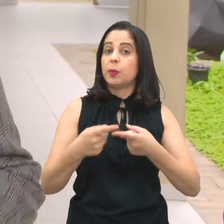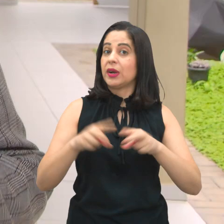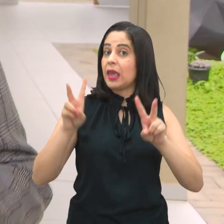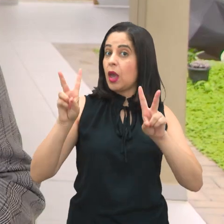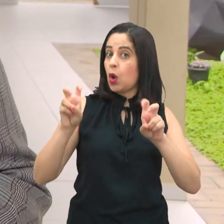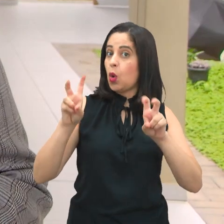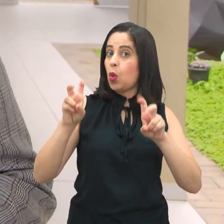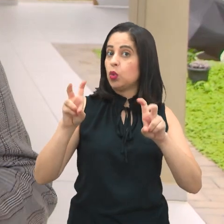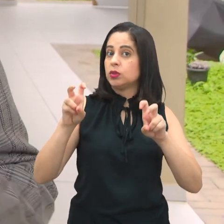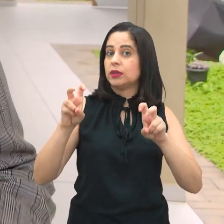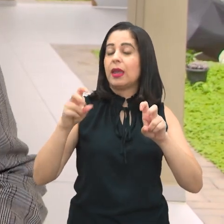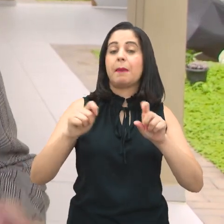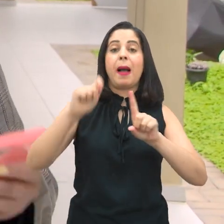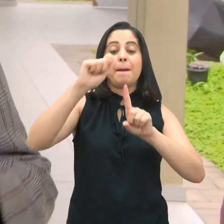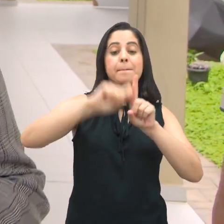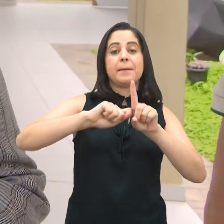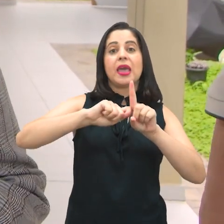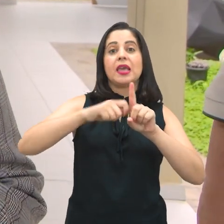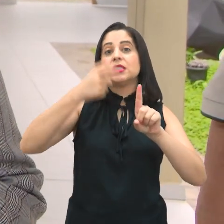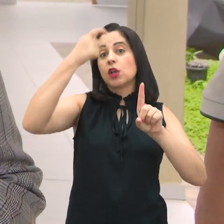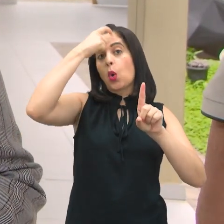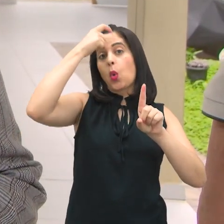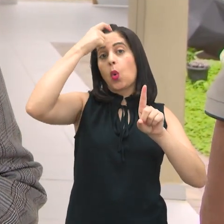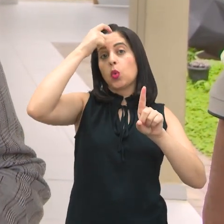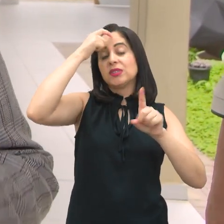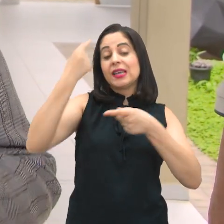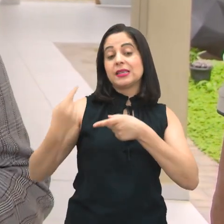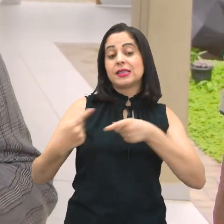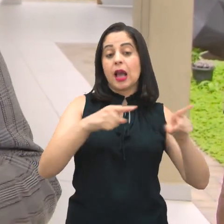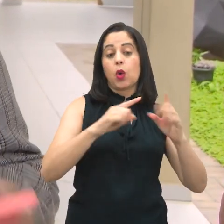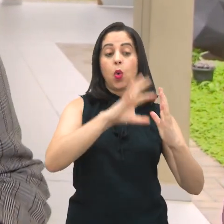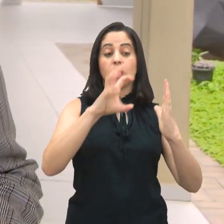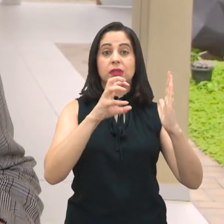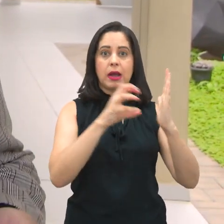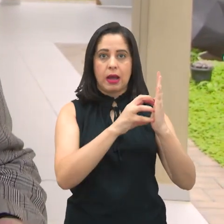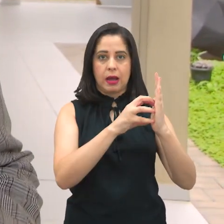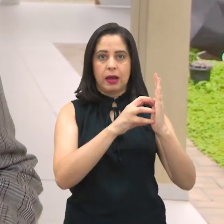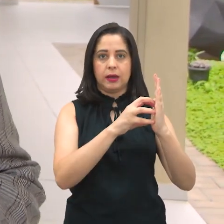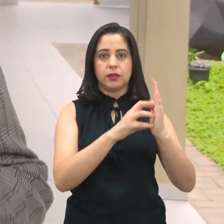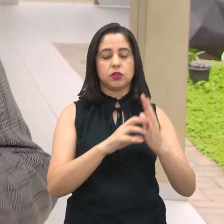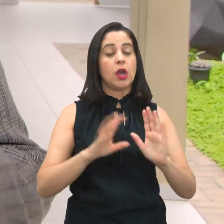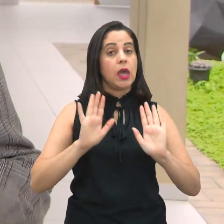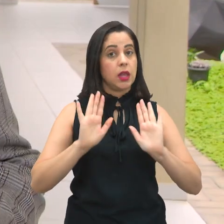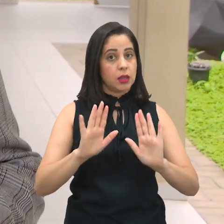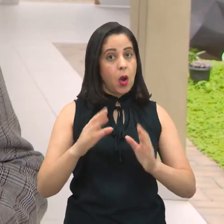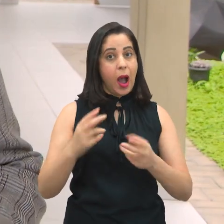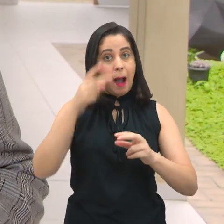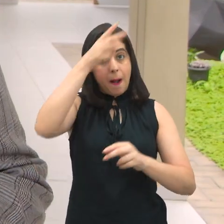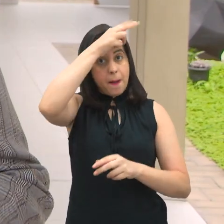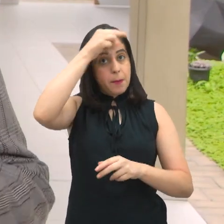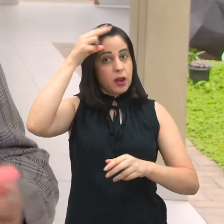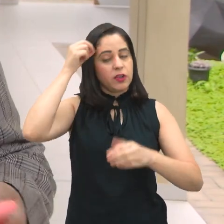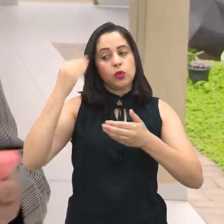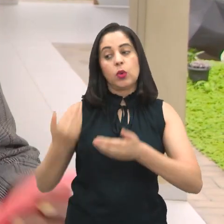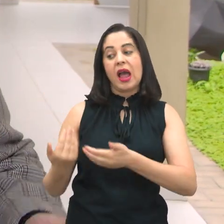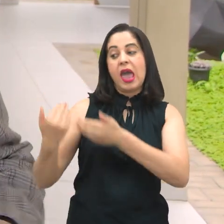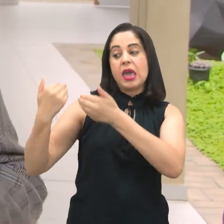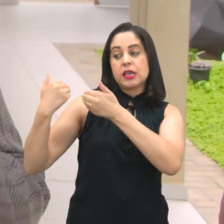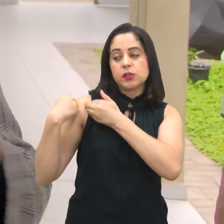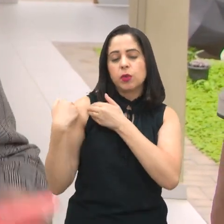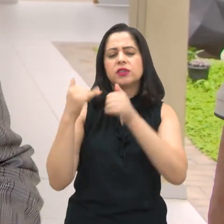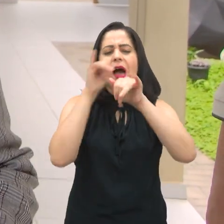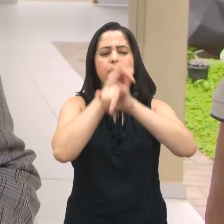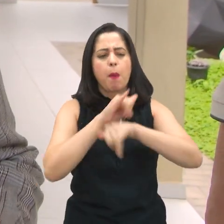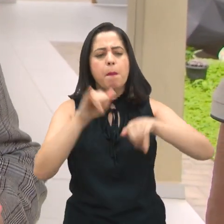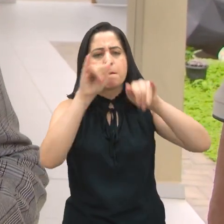falando do mês de conscientização e combate à AIDS, né? E todos os anos a Prefeitura fica responsável de fazer ações,